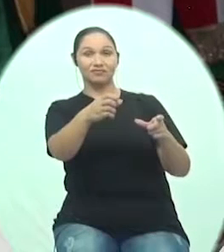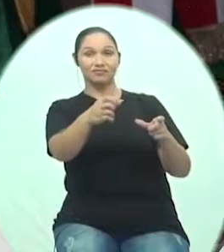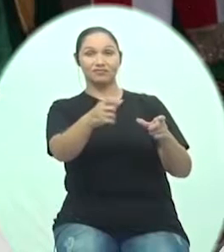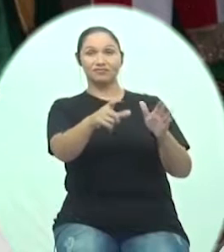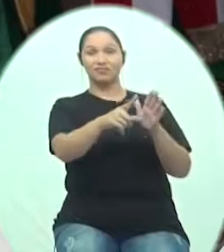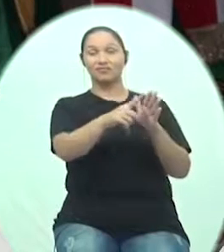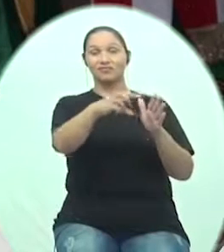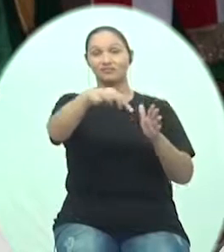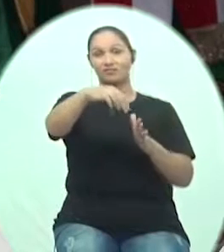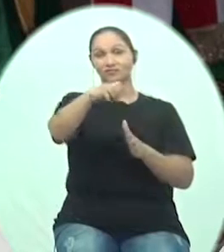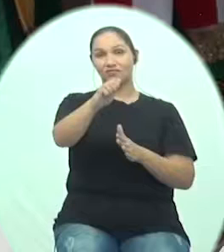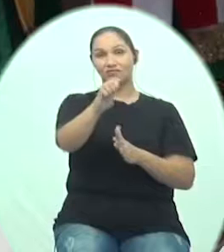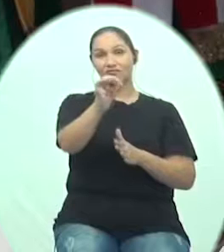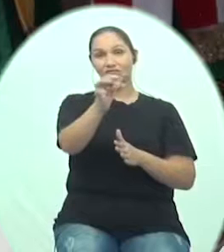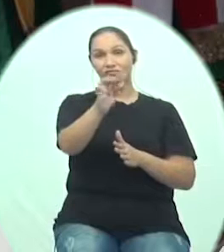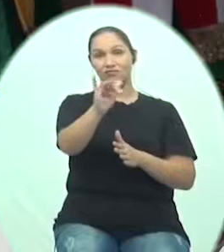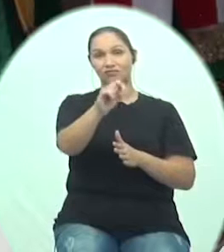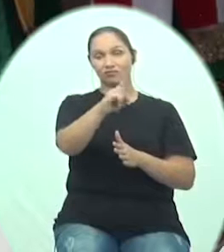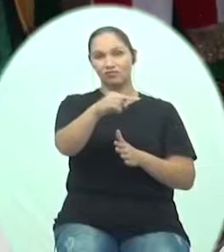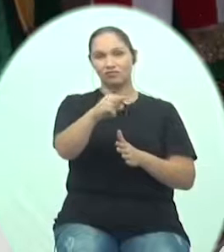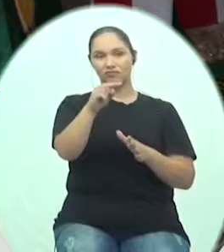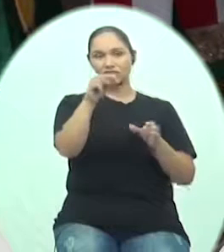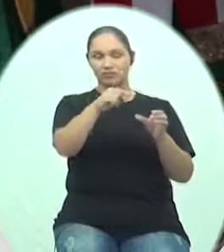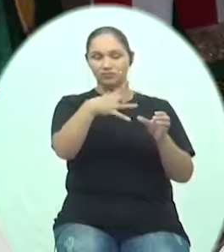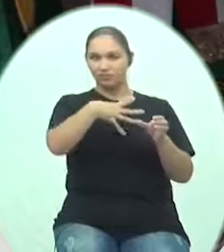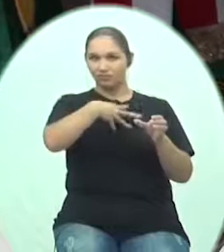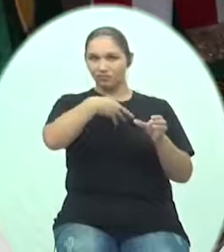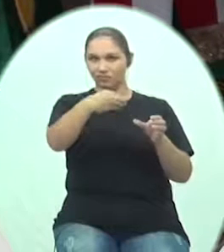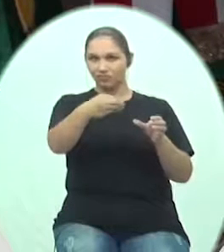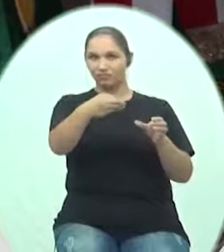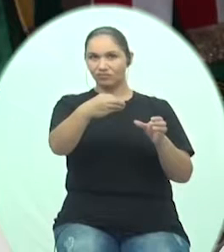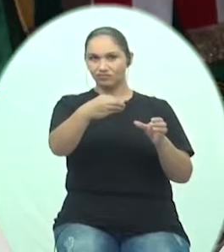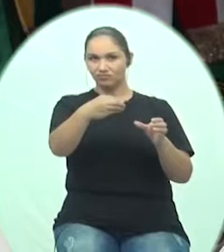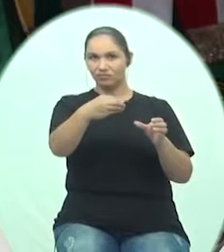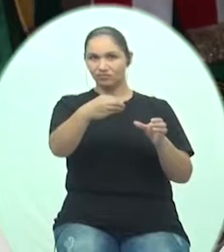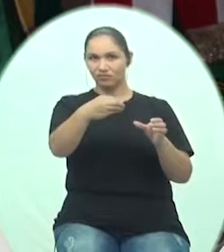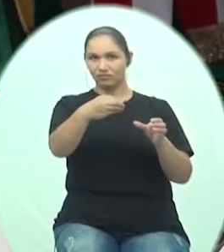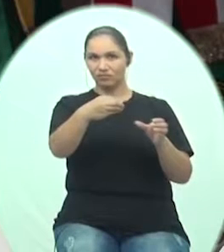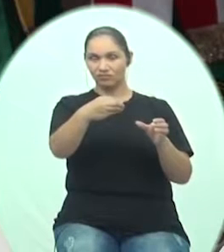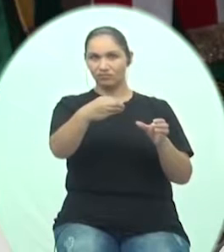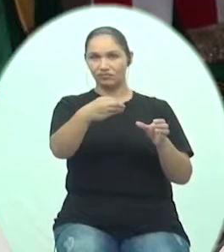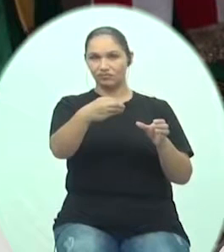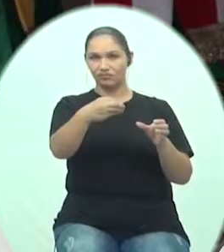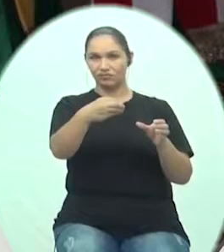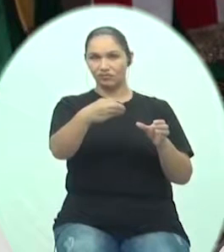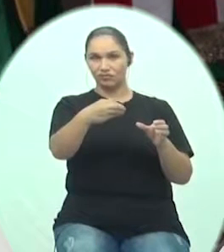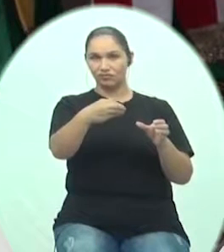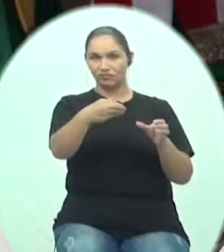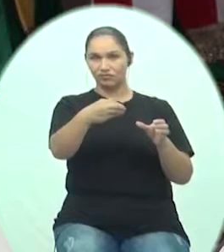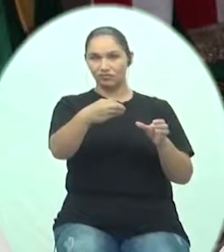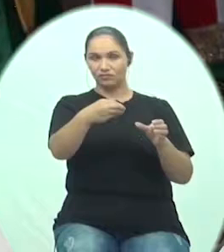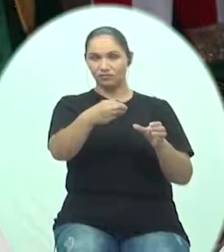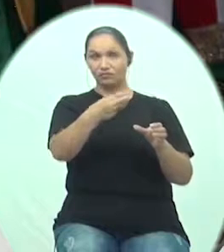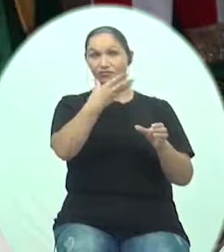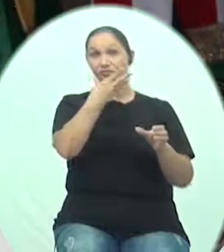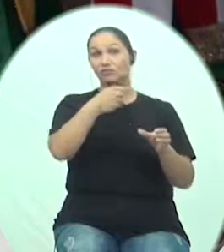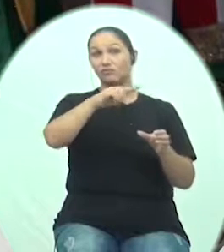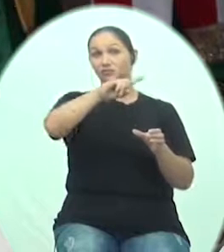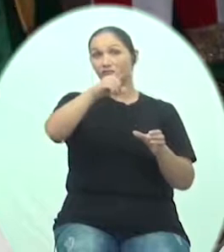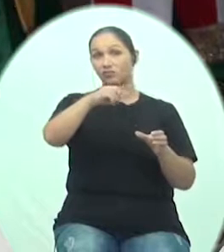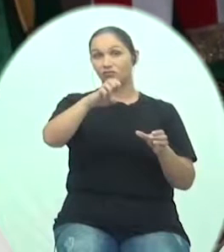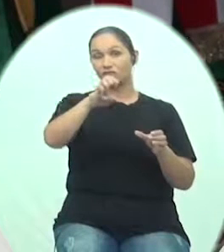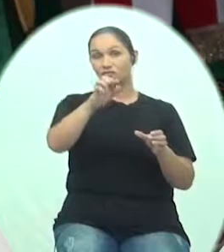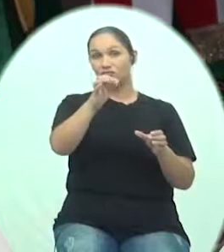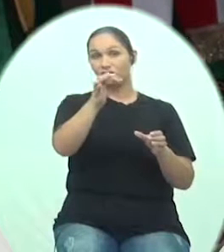boxes E tá lá os filhos do seu Zefiro atendendo são diretores São donos da empresa estão lá naqueles Box